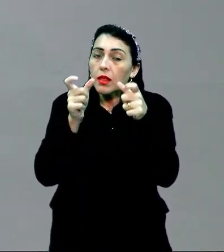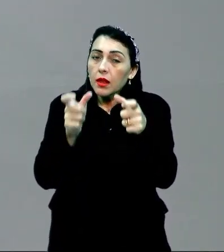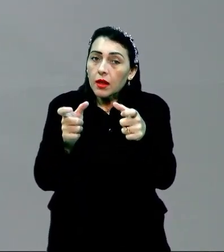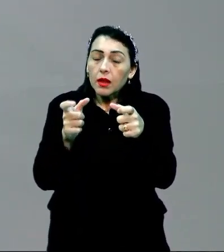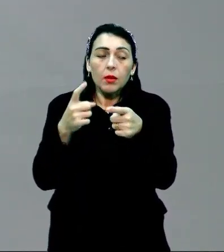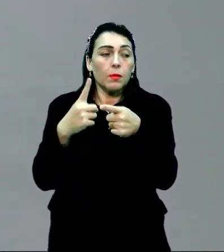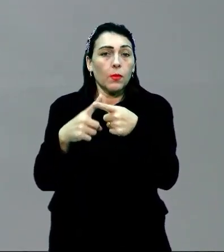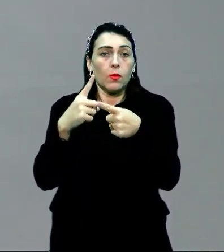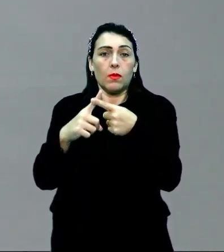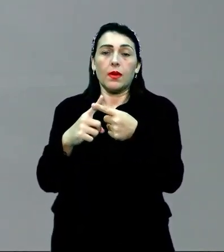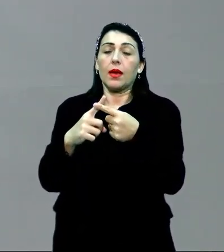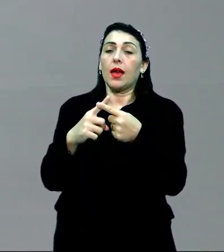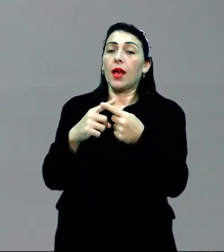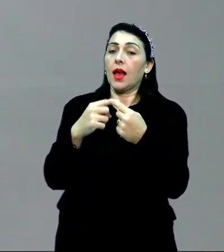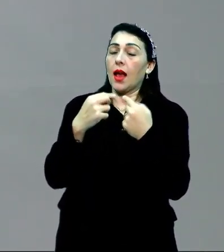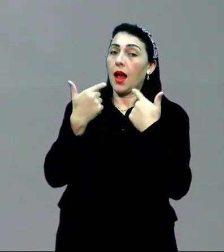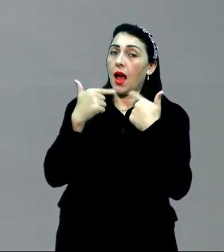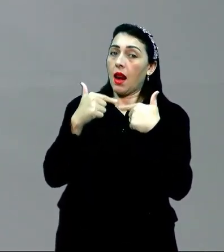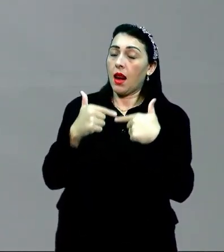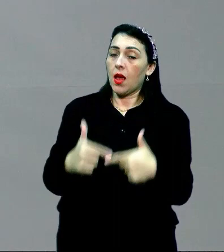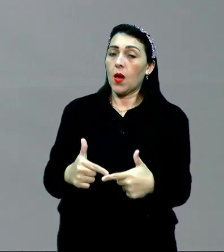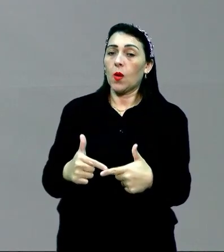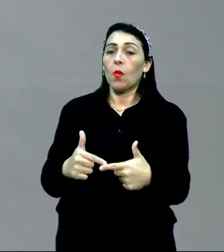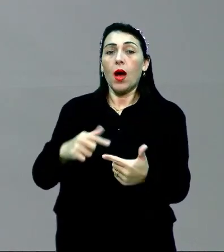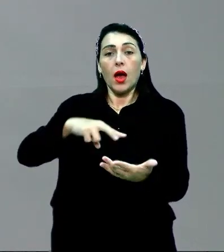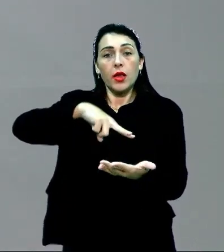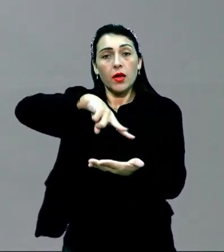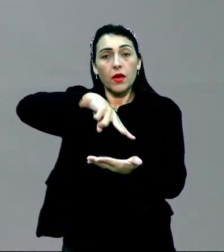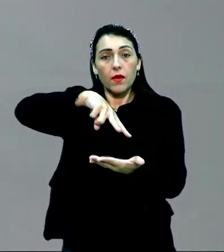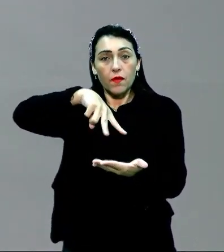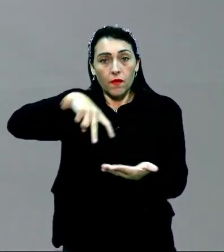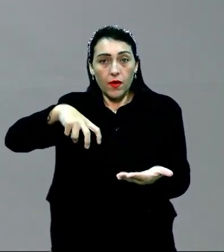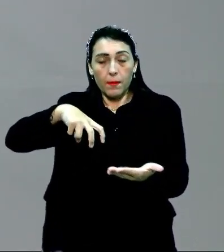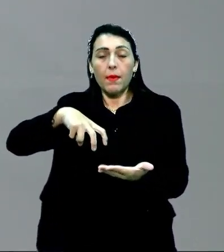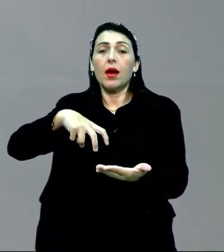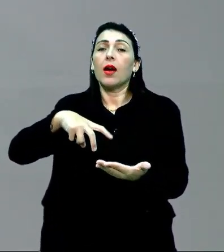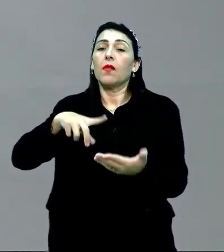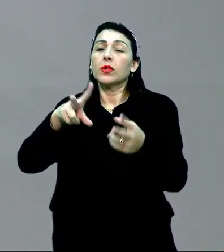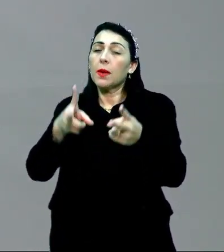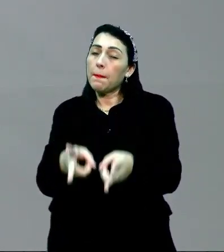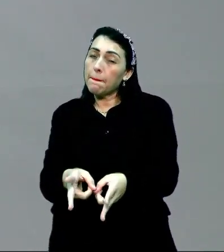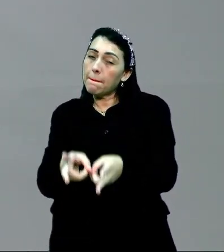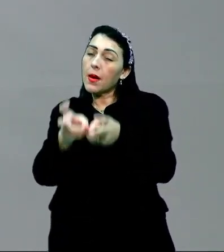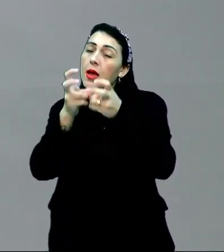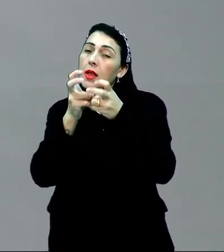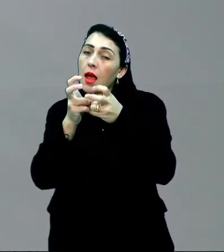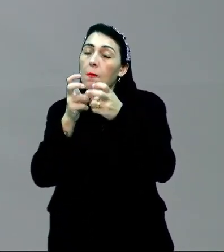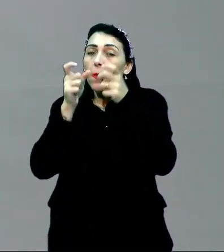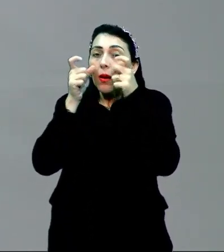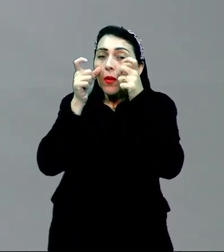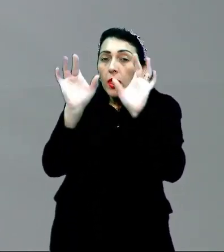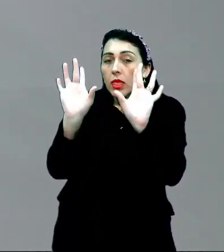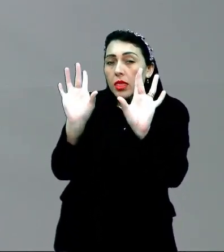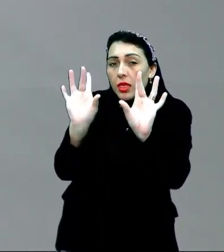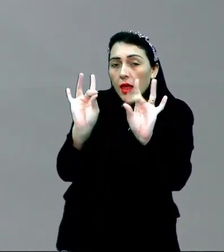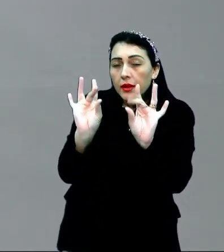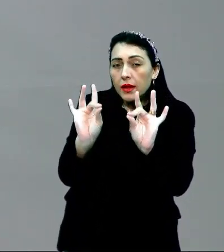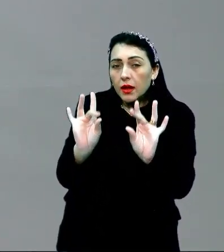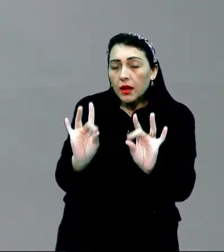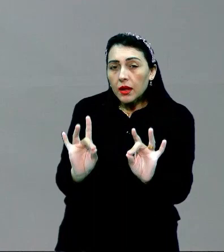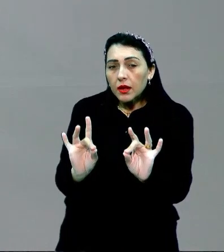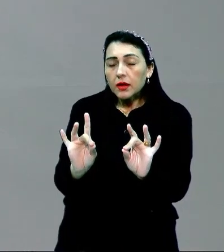porque a linguagem ela é somente não verbal né E vocês observem né com bastante detalhe aí